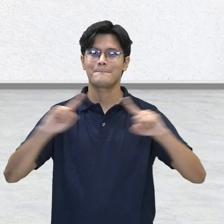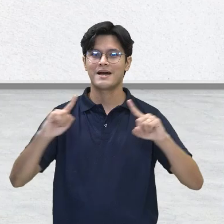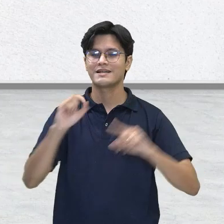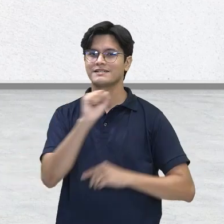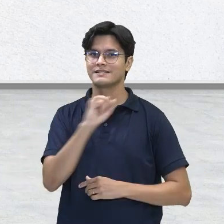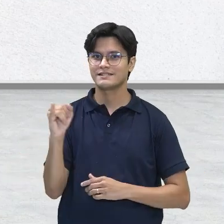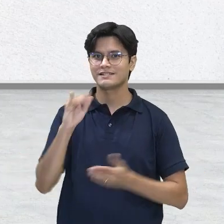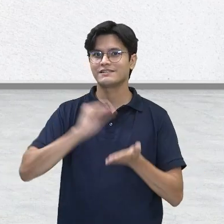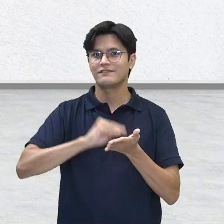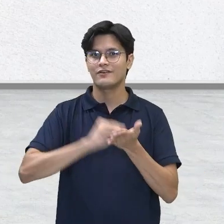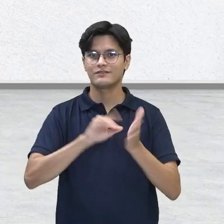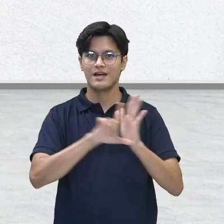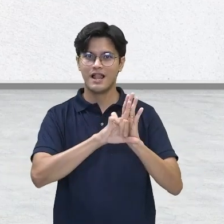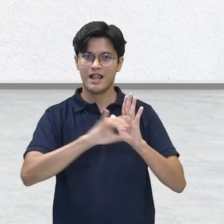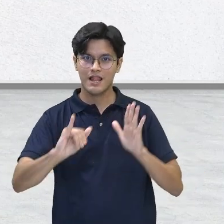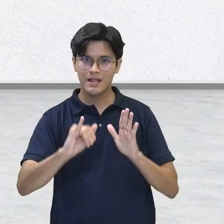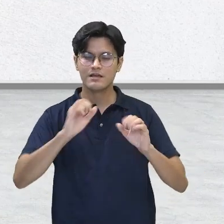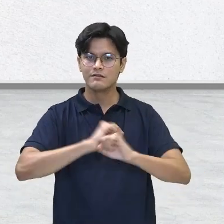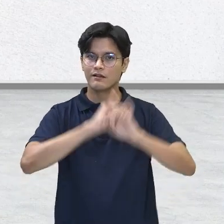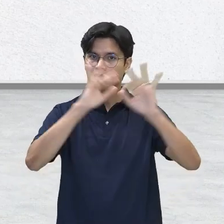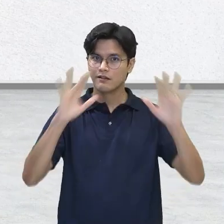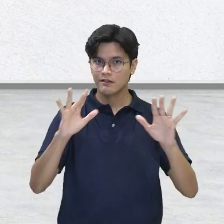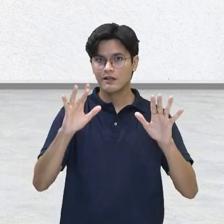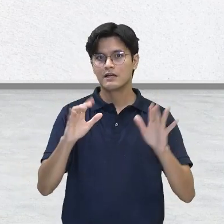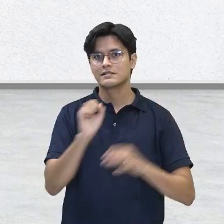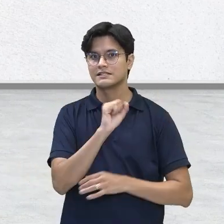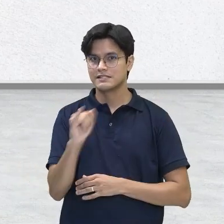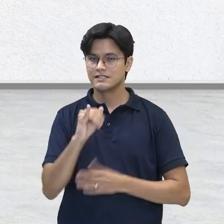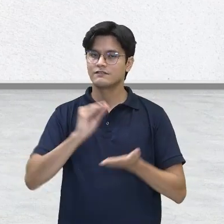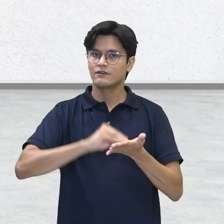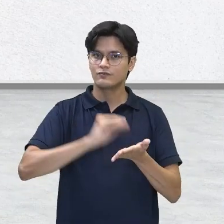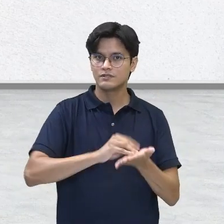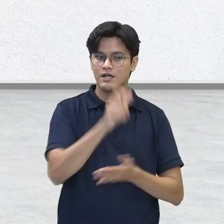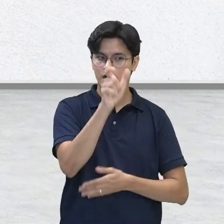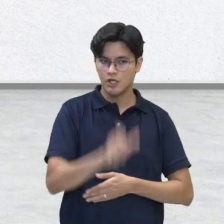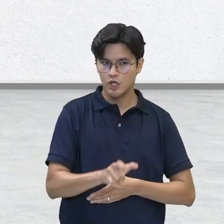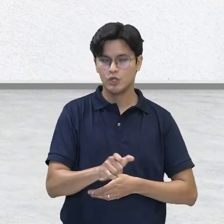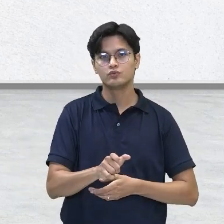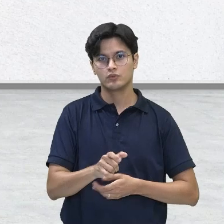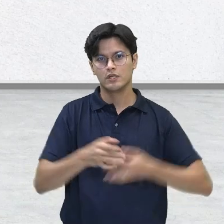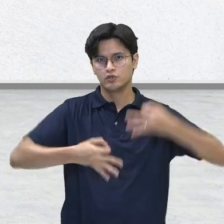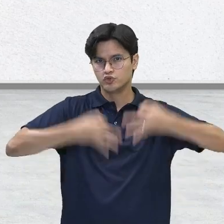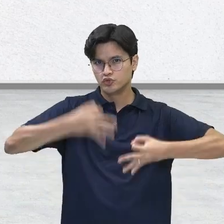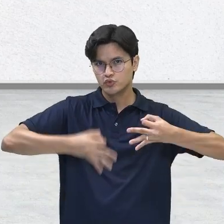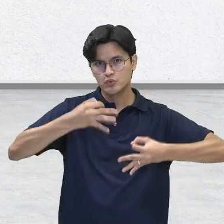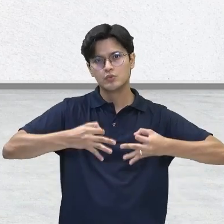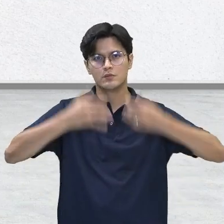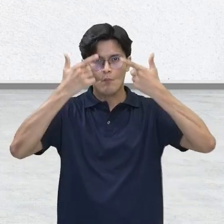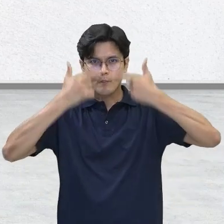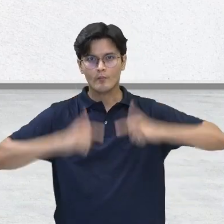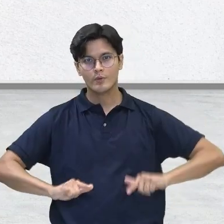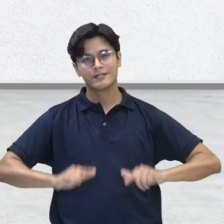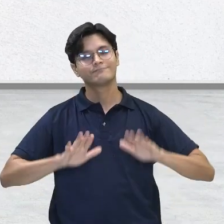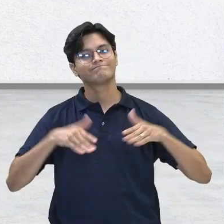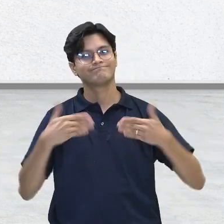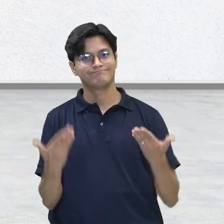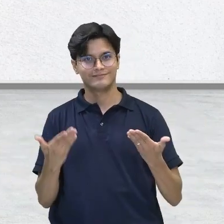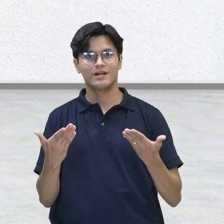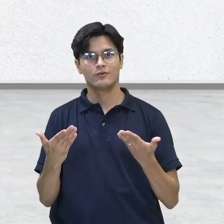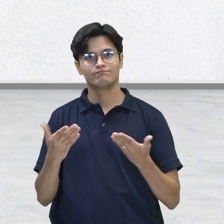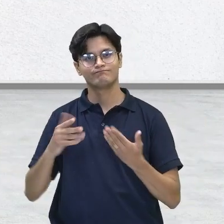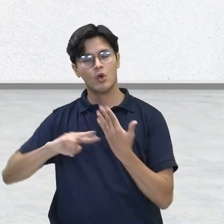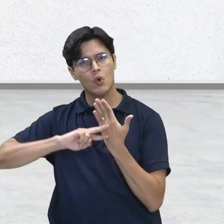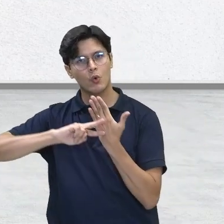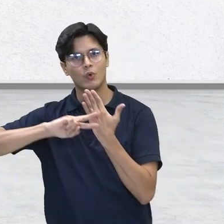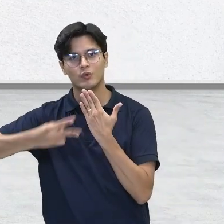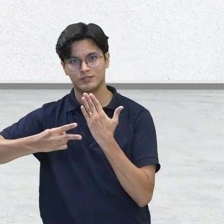e de um juiz imparcial gera conflitos. É a visão de Locke. E a visão de Rousseau.